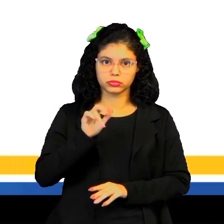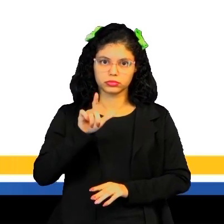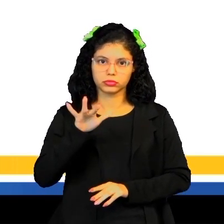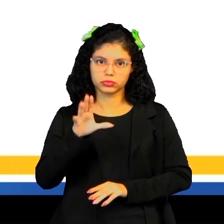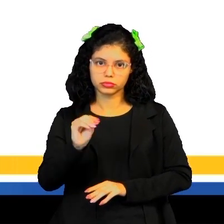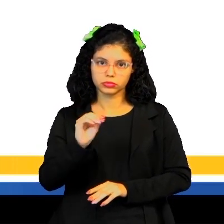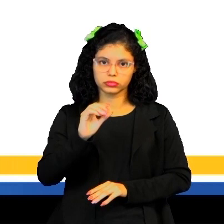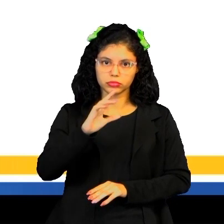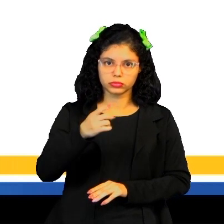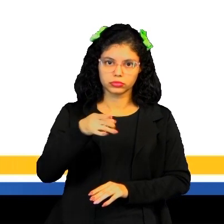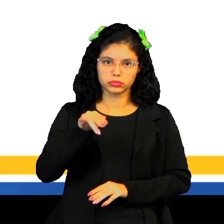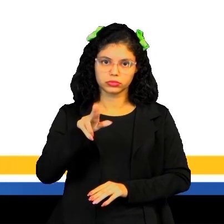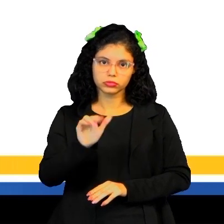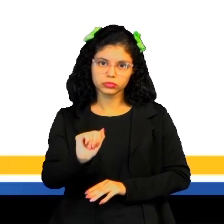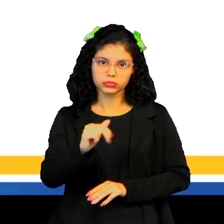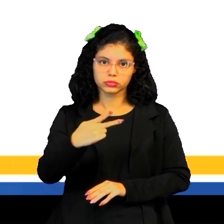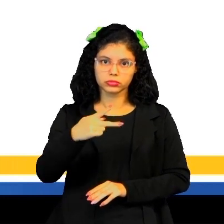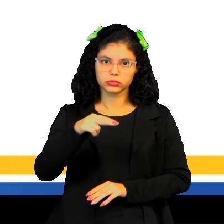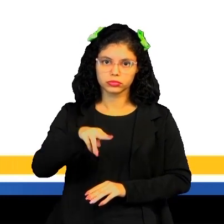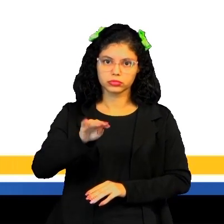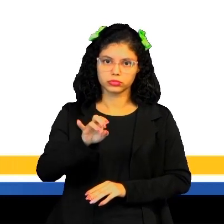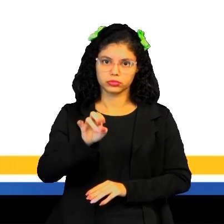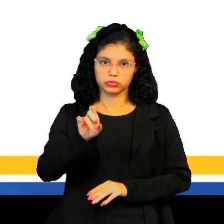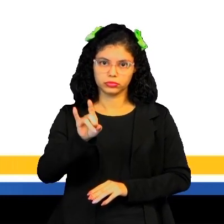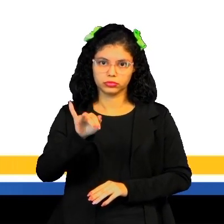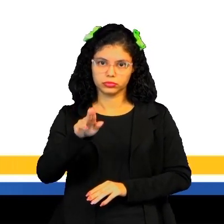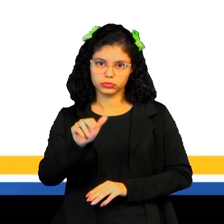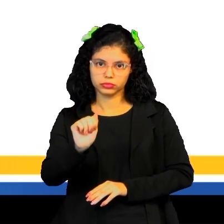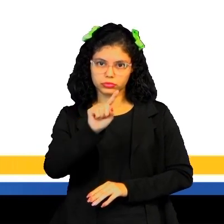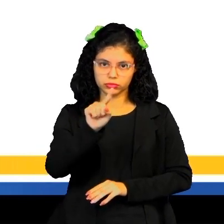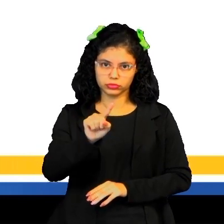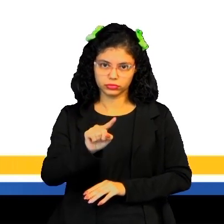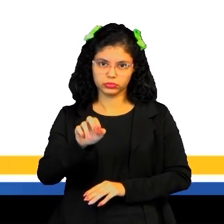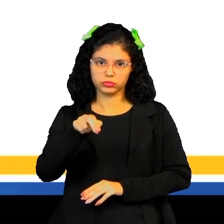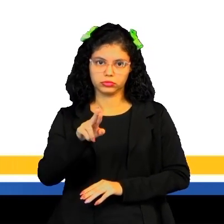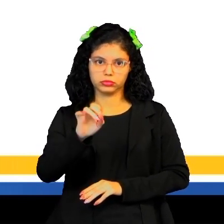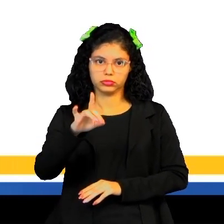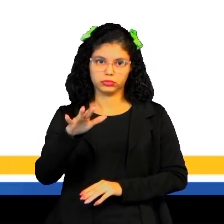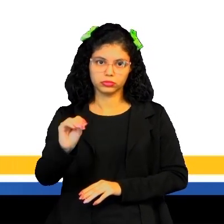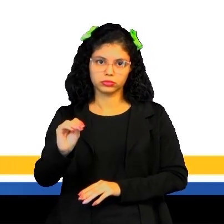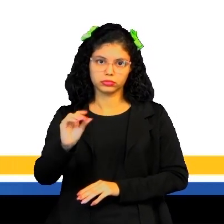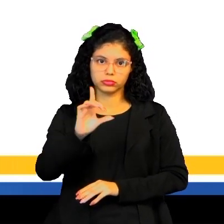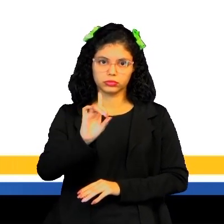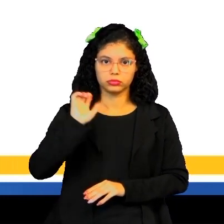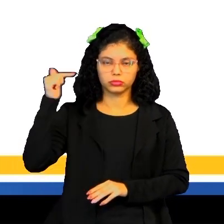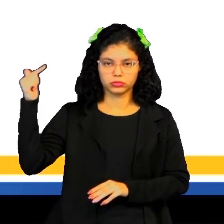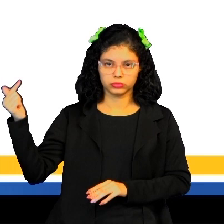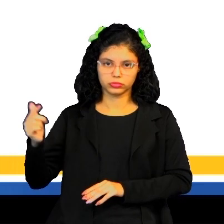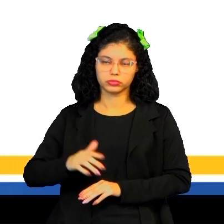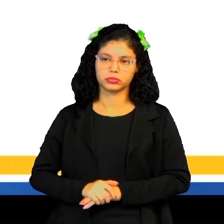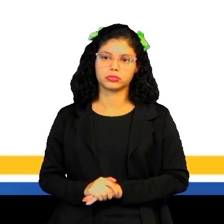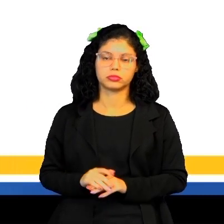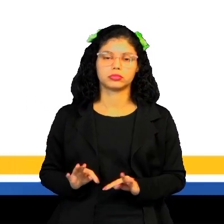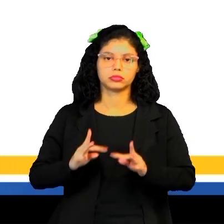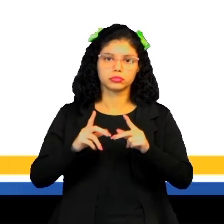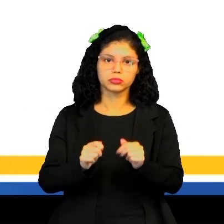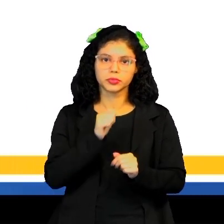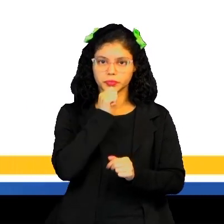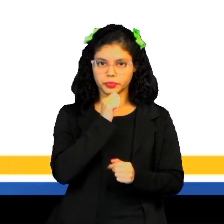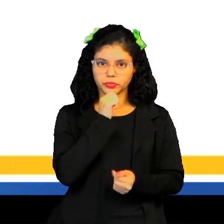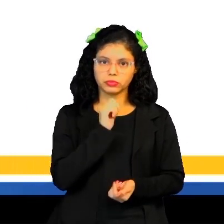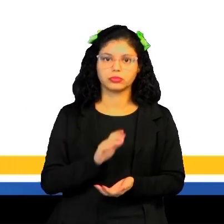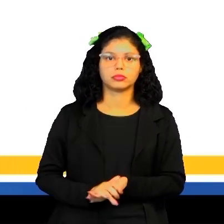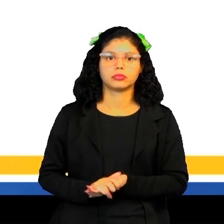Filolau, Xenófanes, Parmênides, Zenão, Demócritos, entre outros, que